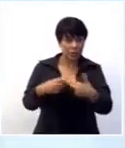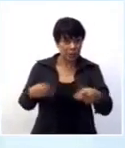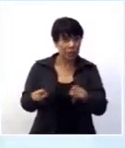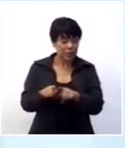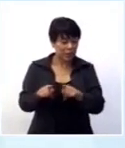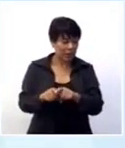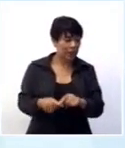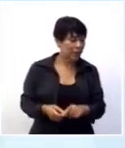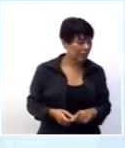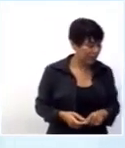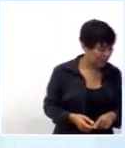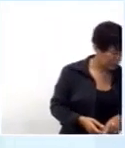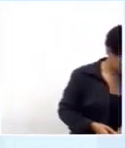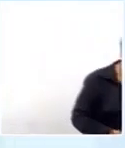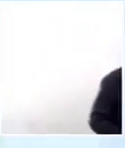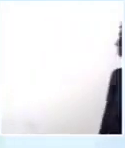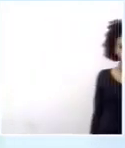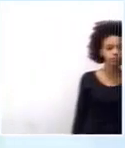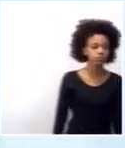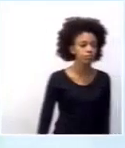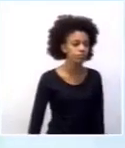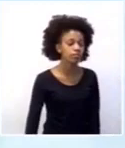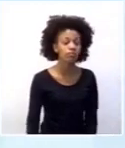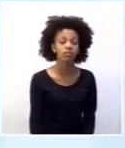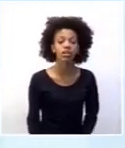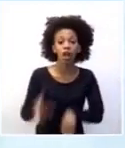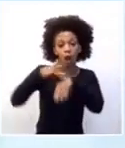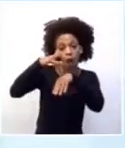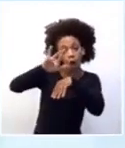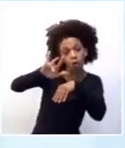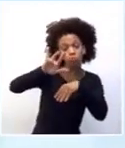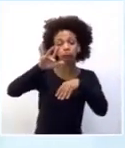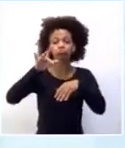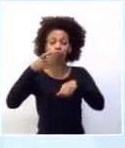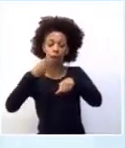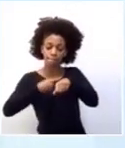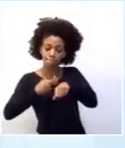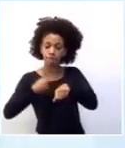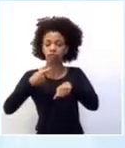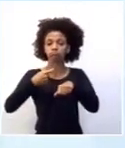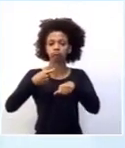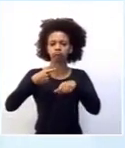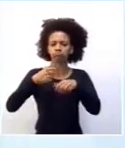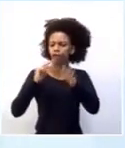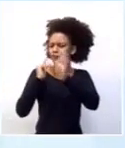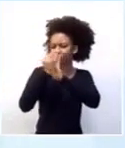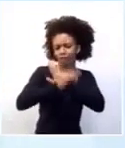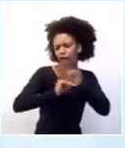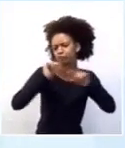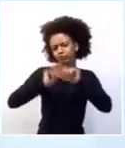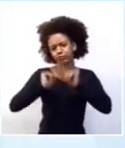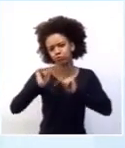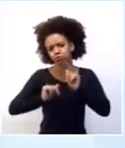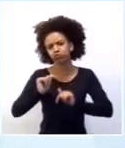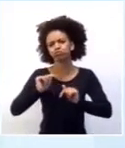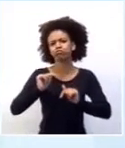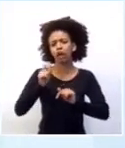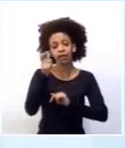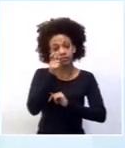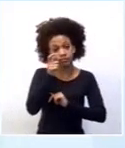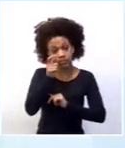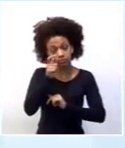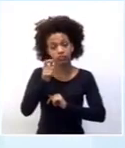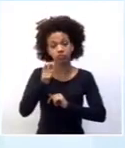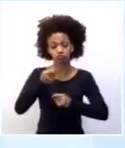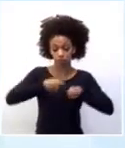Mineração de ouro, pedras preciosas, do cobre, tá? Uma série de produtos também que vão ser interessantes na